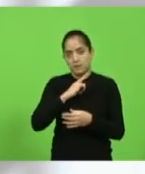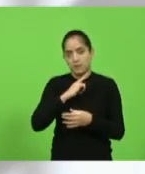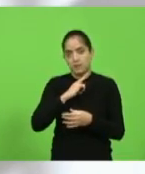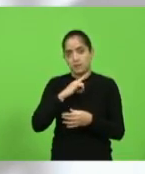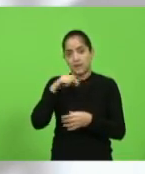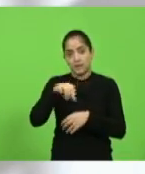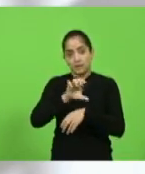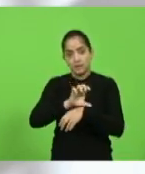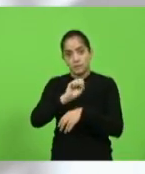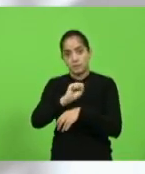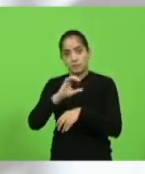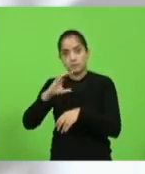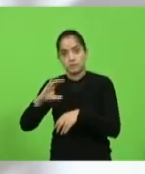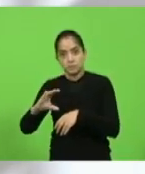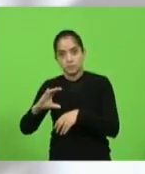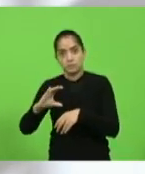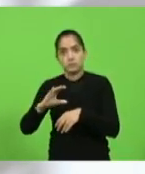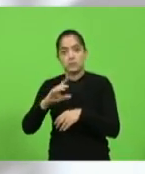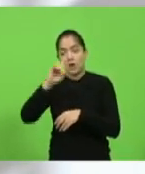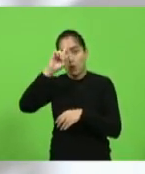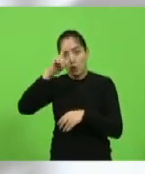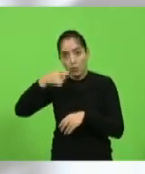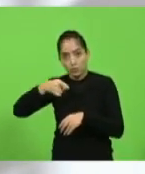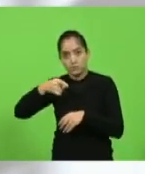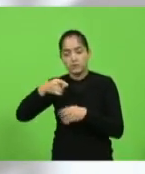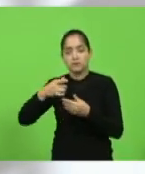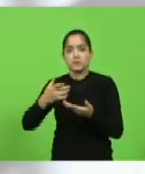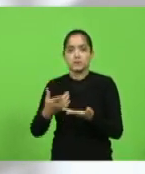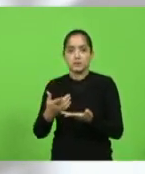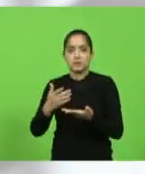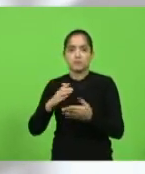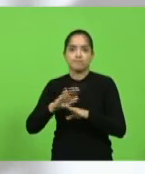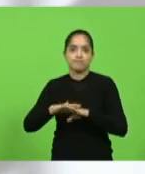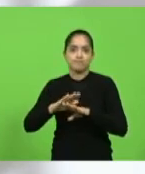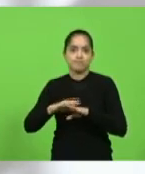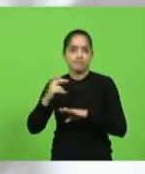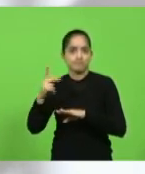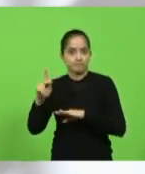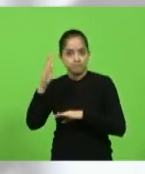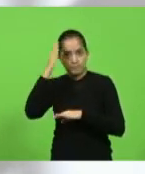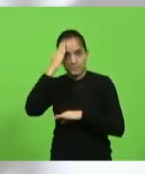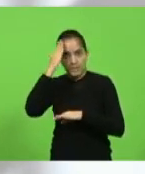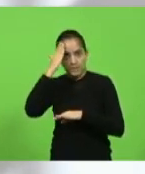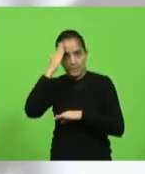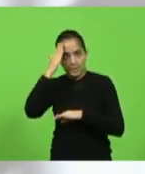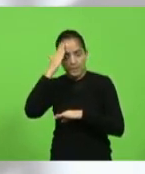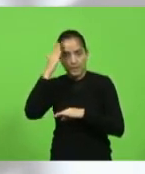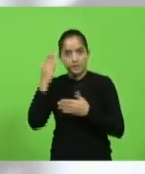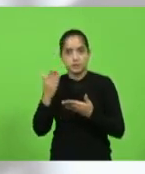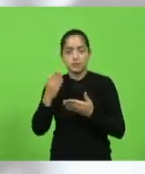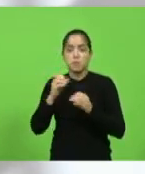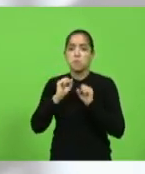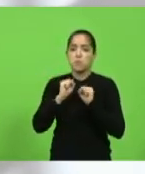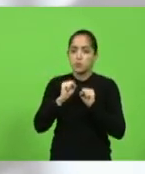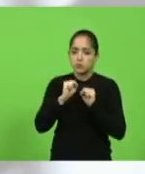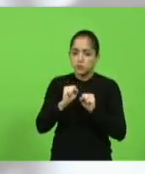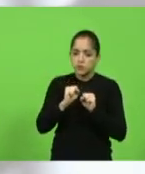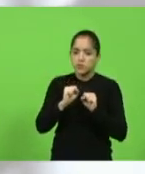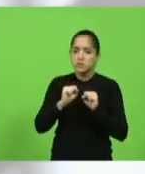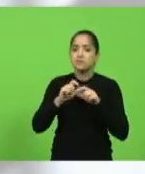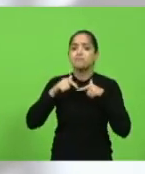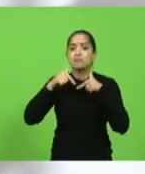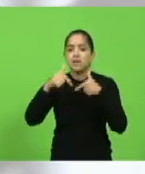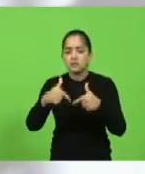uma inação ordenada pelo mandatário, que, sabendo, devia e podia agir para evitar o